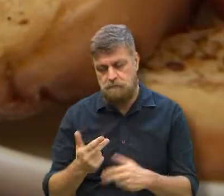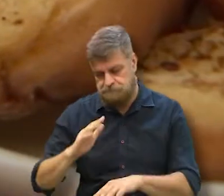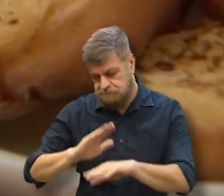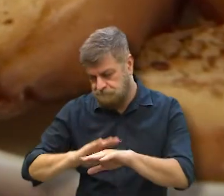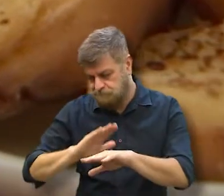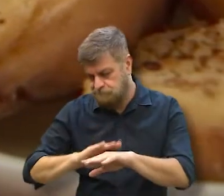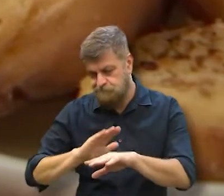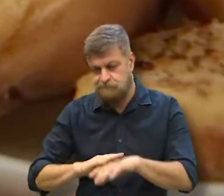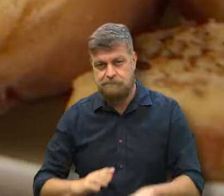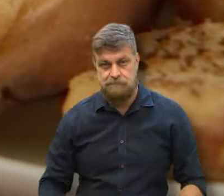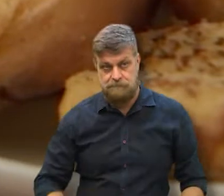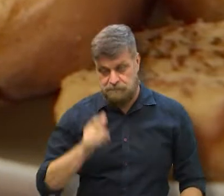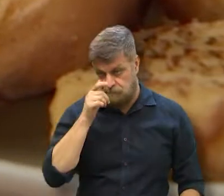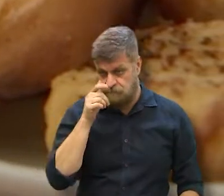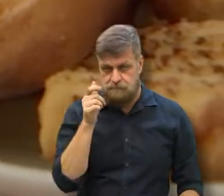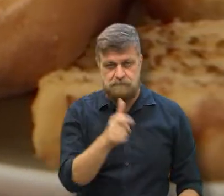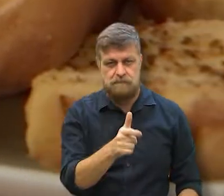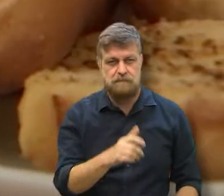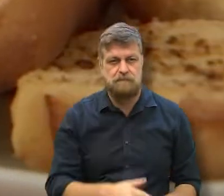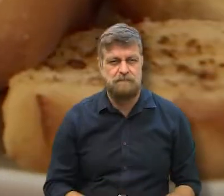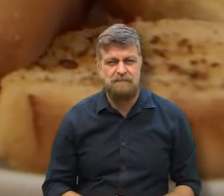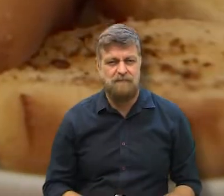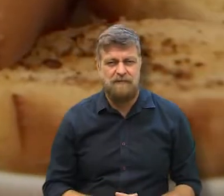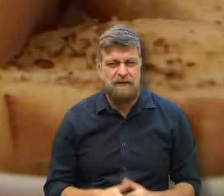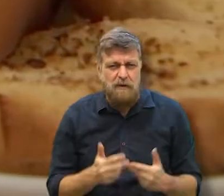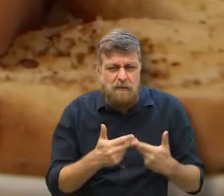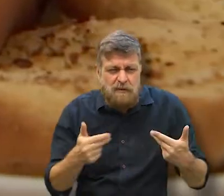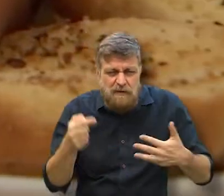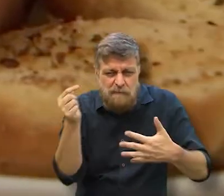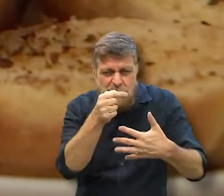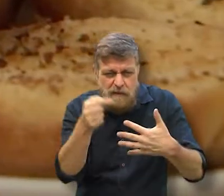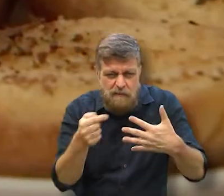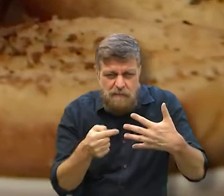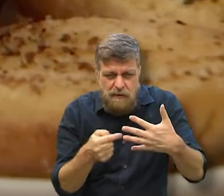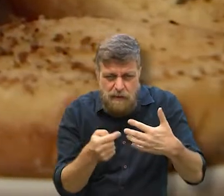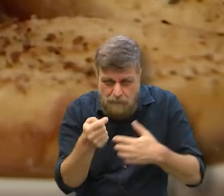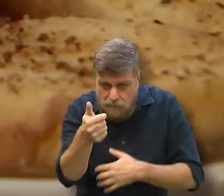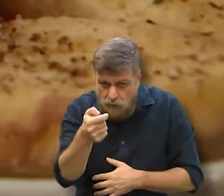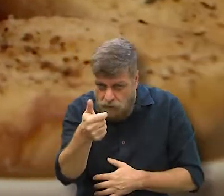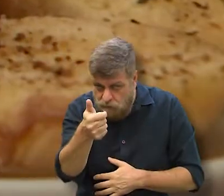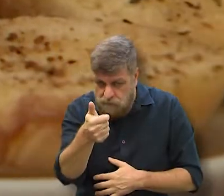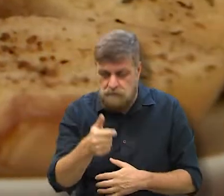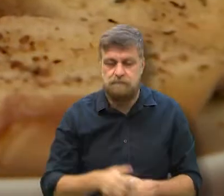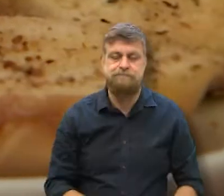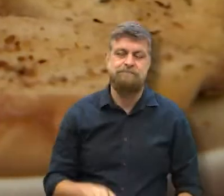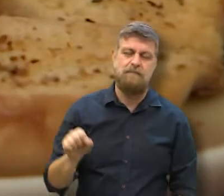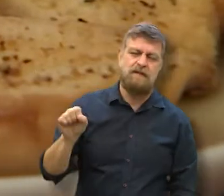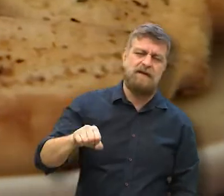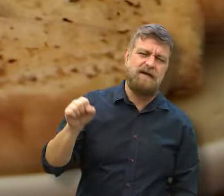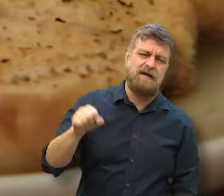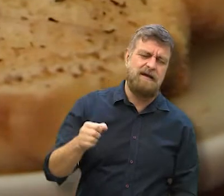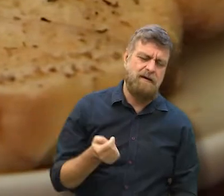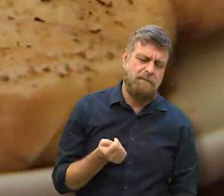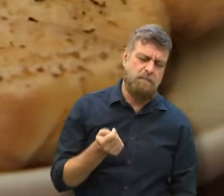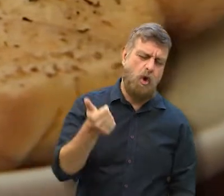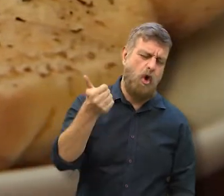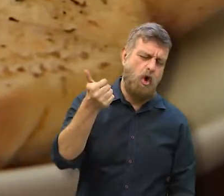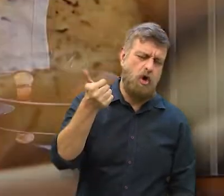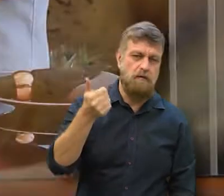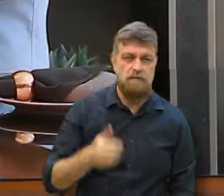processo. Super interessante, né? E não vai muita coisa na nossa receita, não, né? Não São vai. Poucos ingredientes.